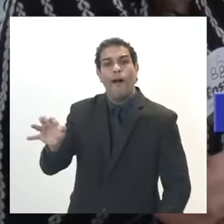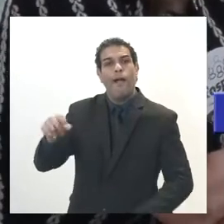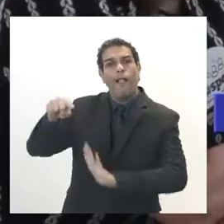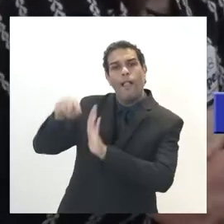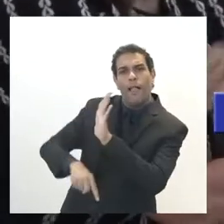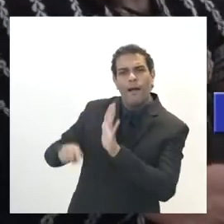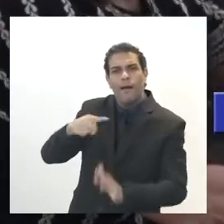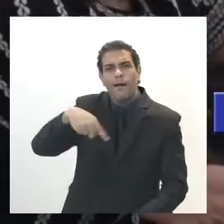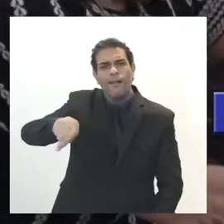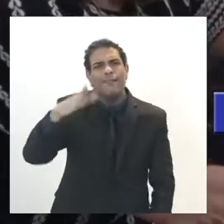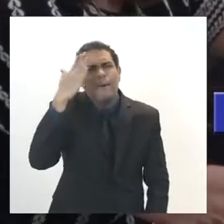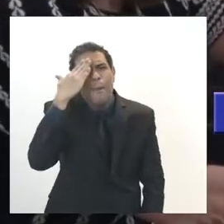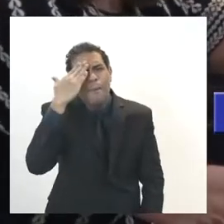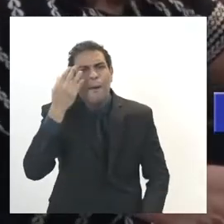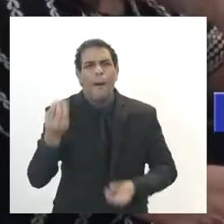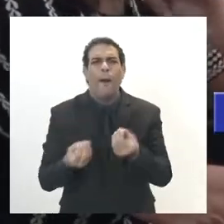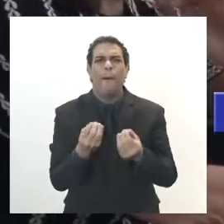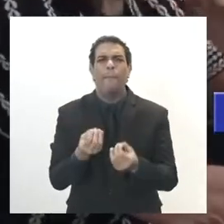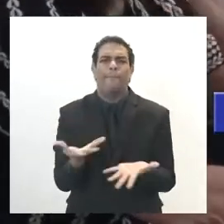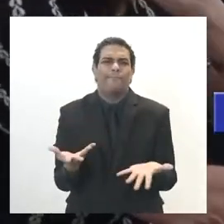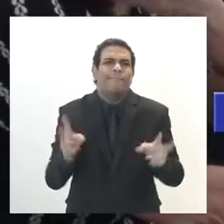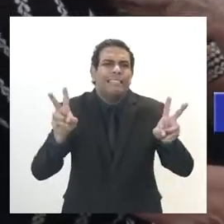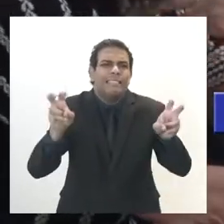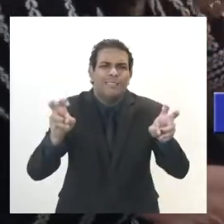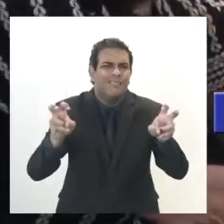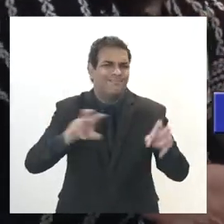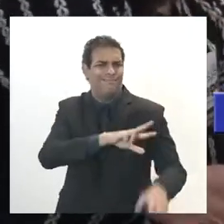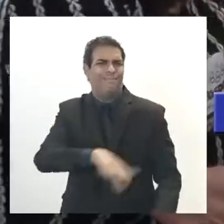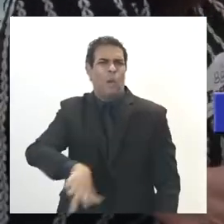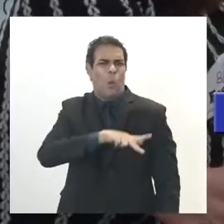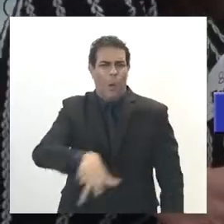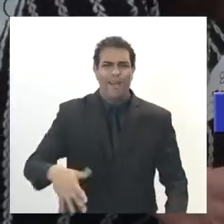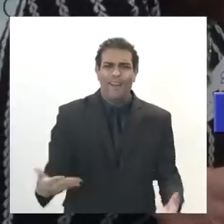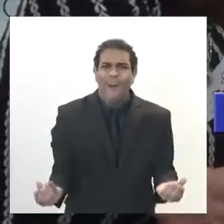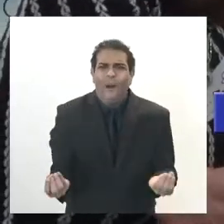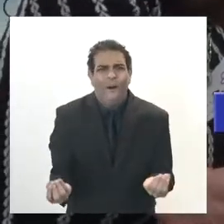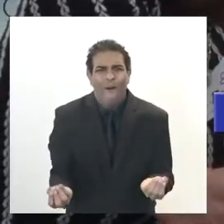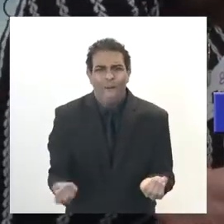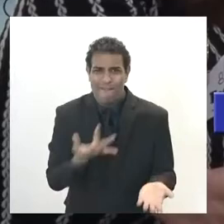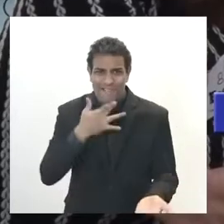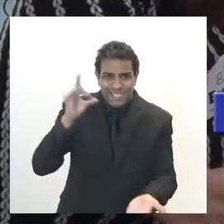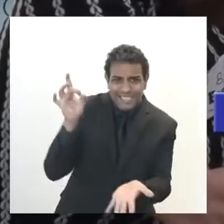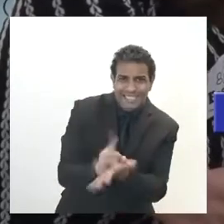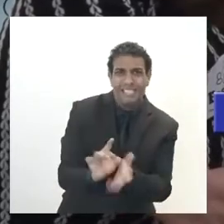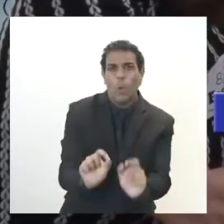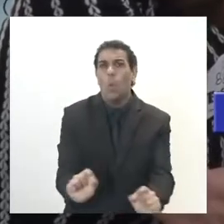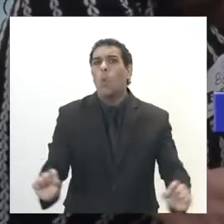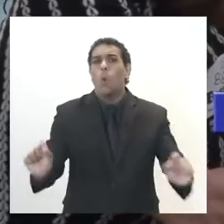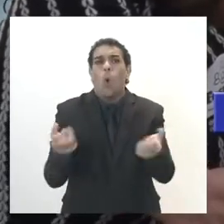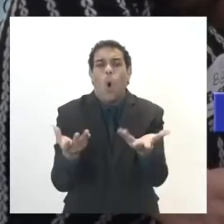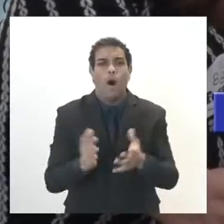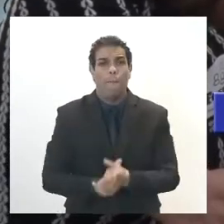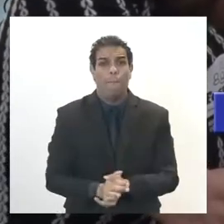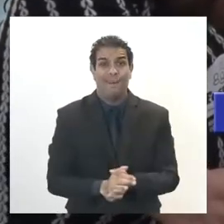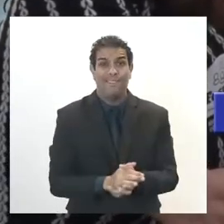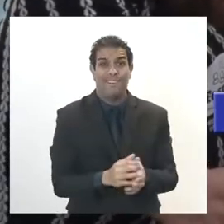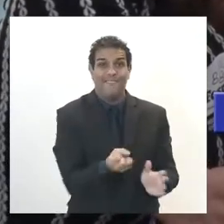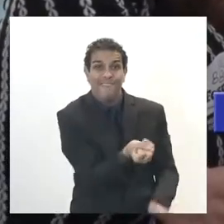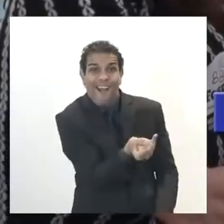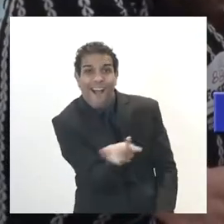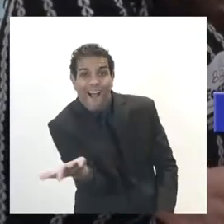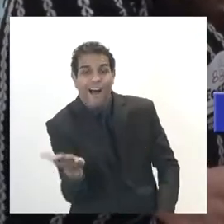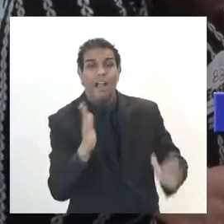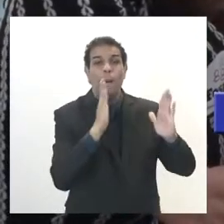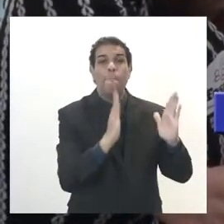a gente tem que ter aquela série é só que não né sério só que não não é bem assim porque uma uma quantidade de dados e